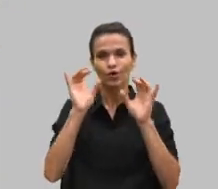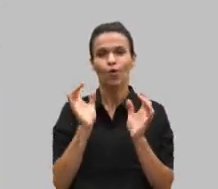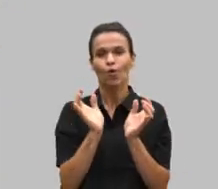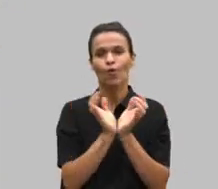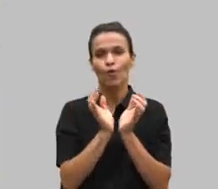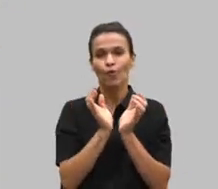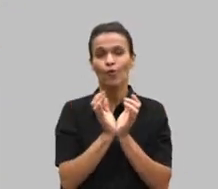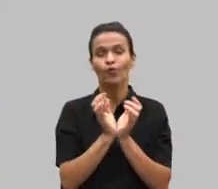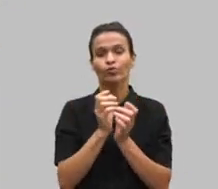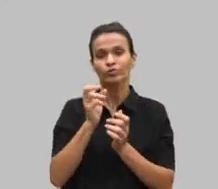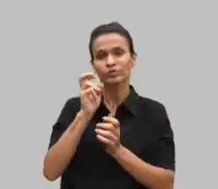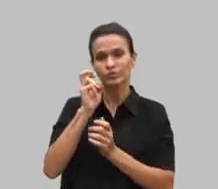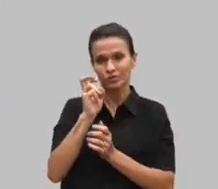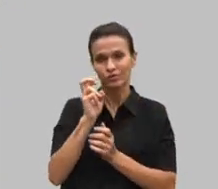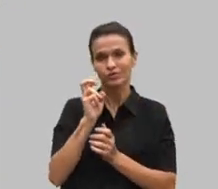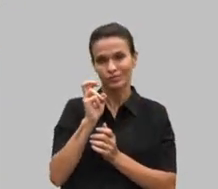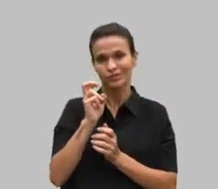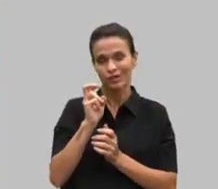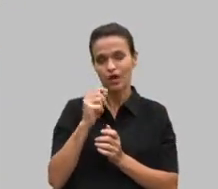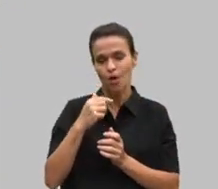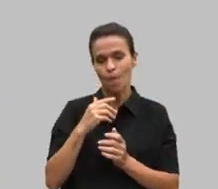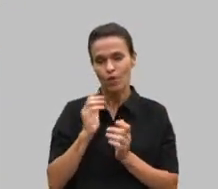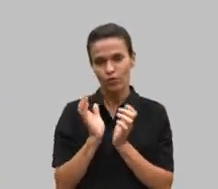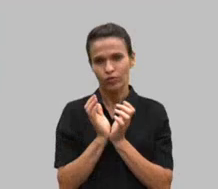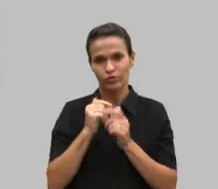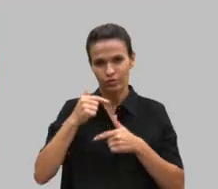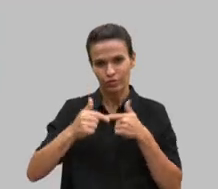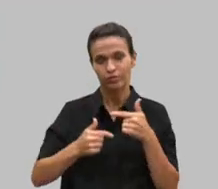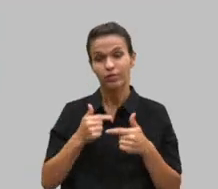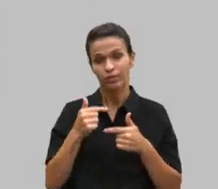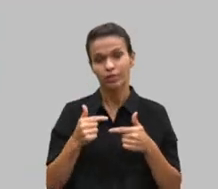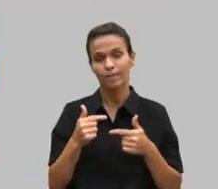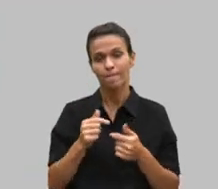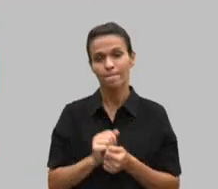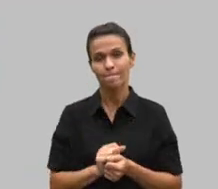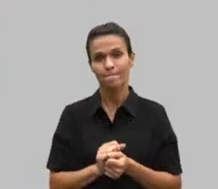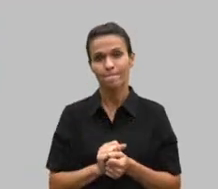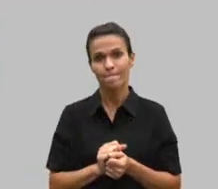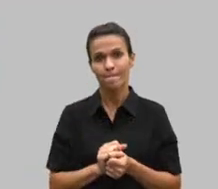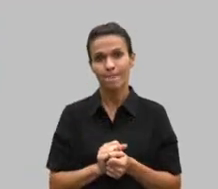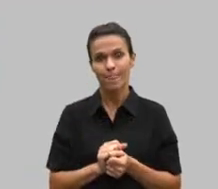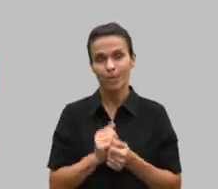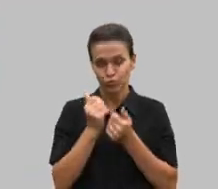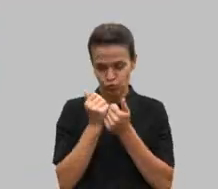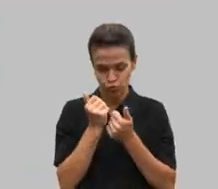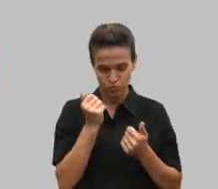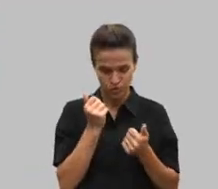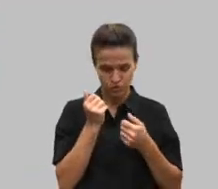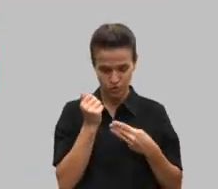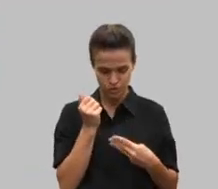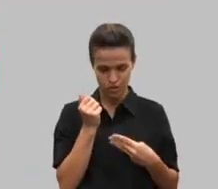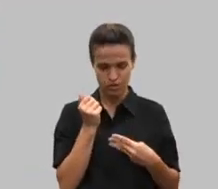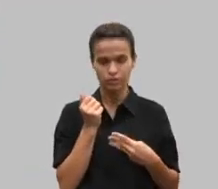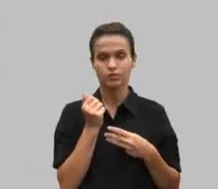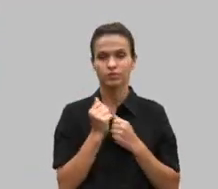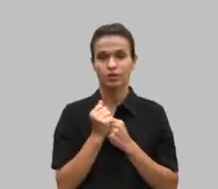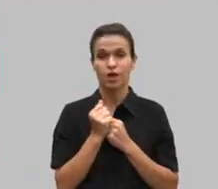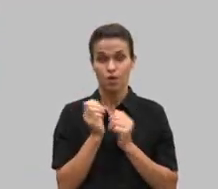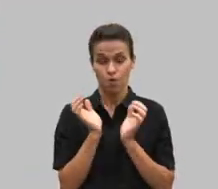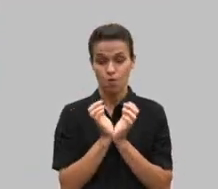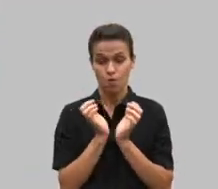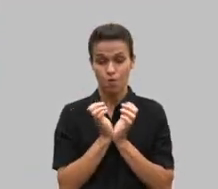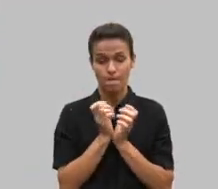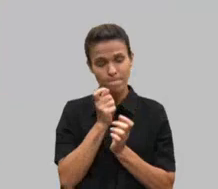5 que foi o meu grupo de trabalho do sobre tema três foi um grupo muito interessante